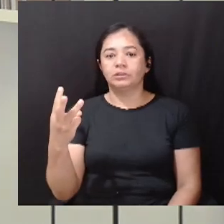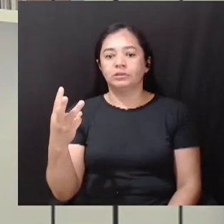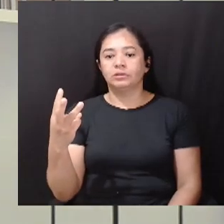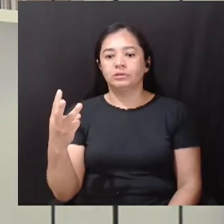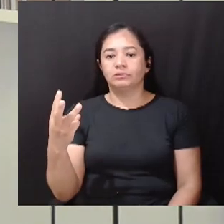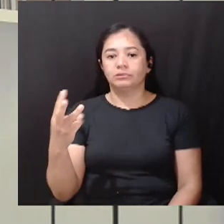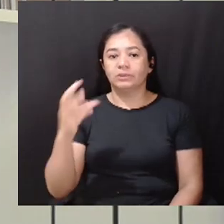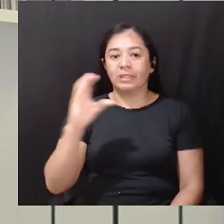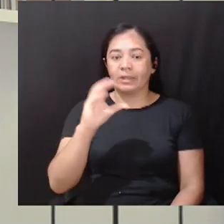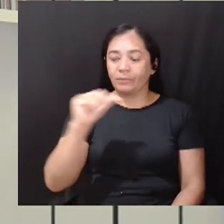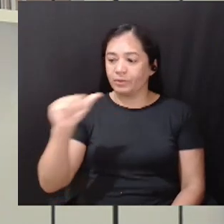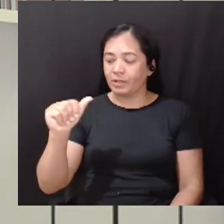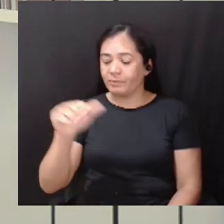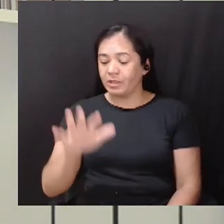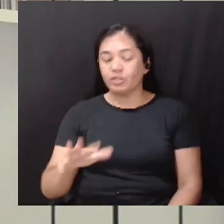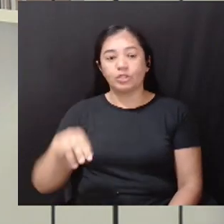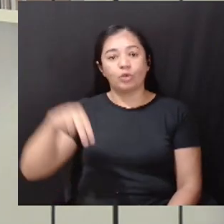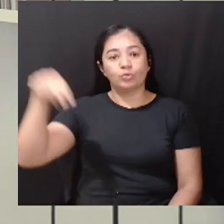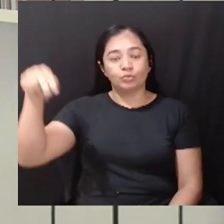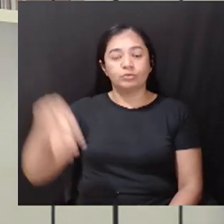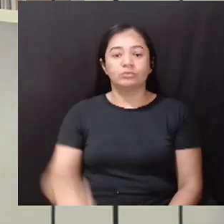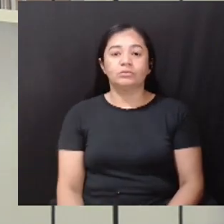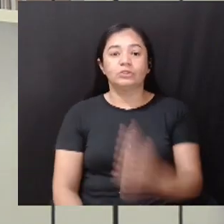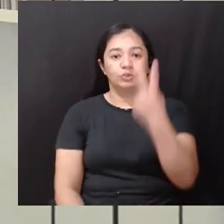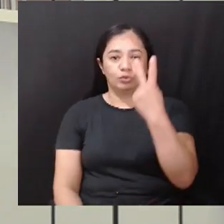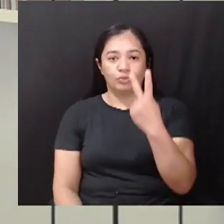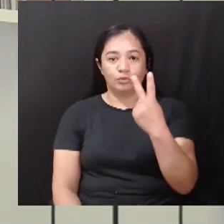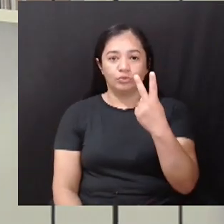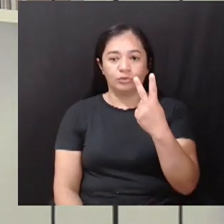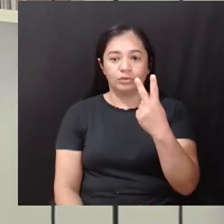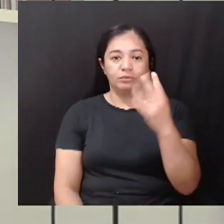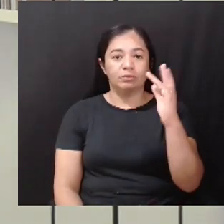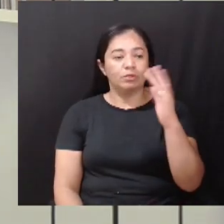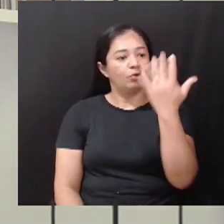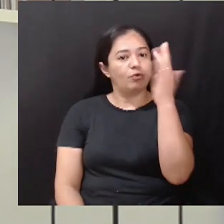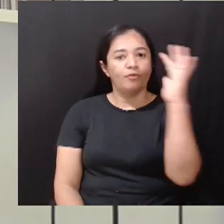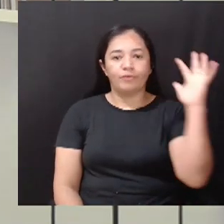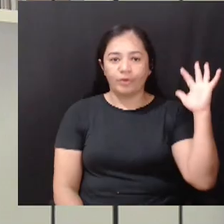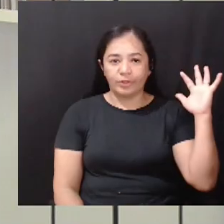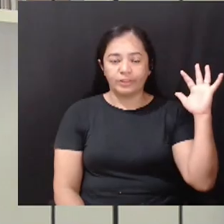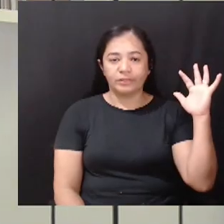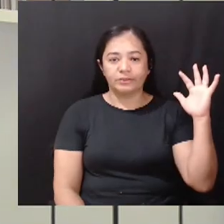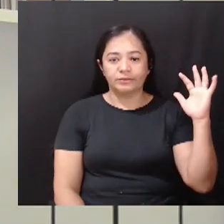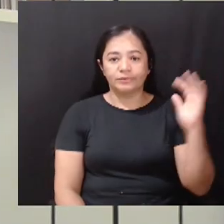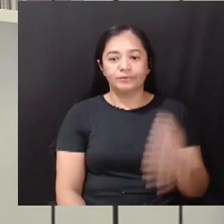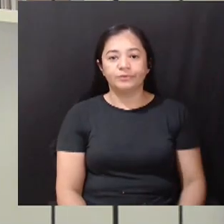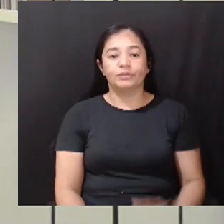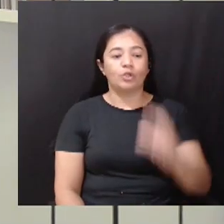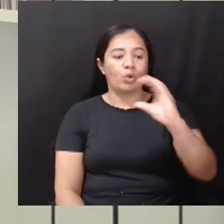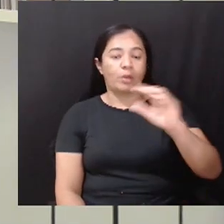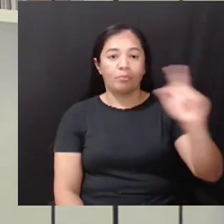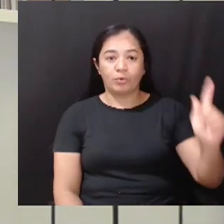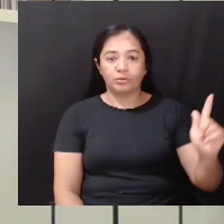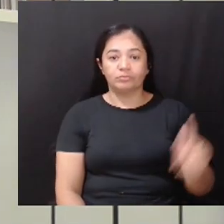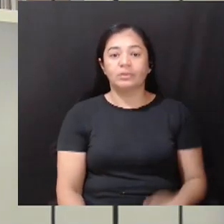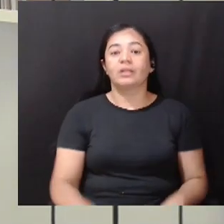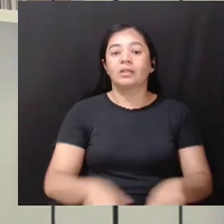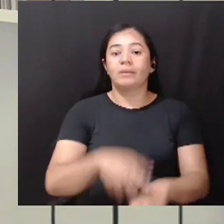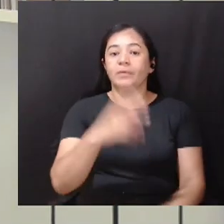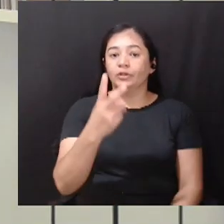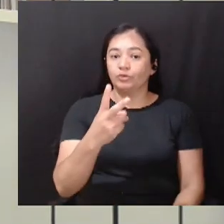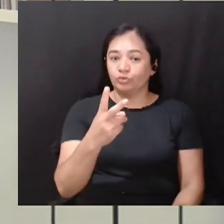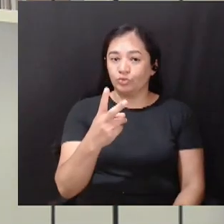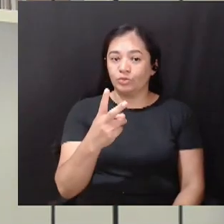na região norte de Campinas, 2 no Parque Floresta, no distrito do Campo Grande, 2 no Residencial